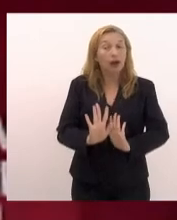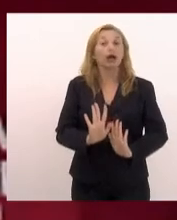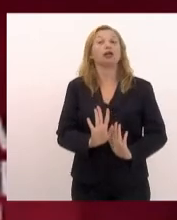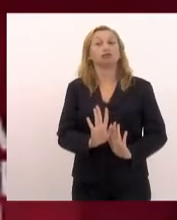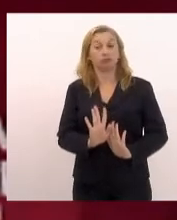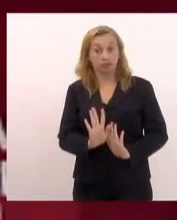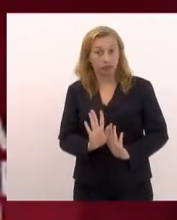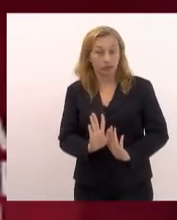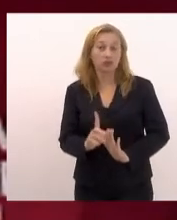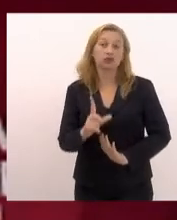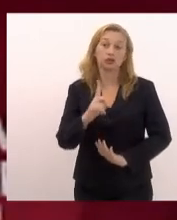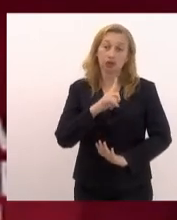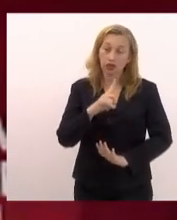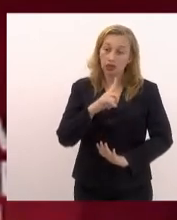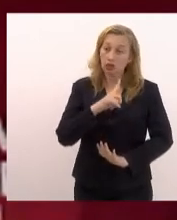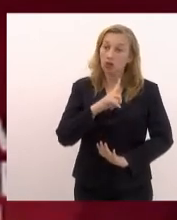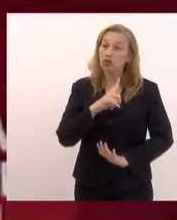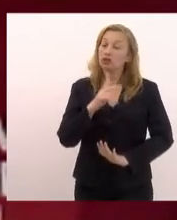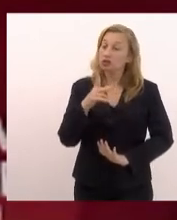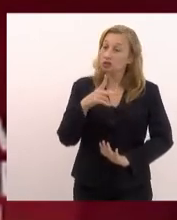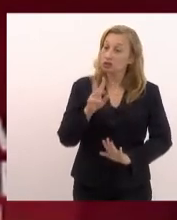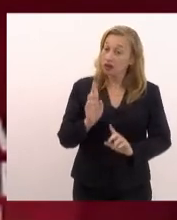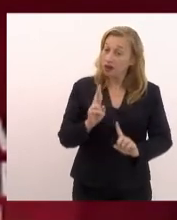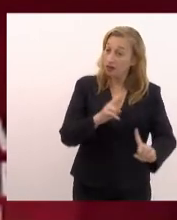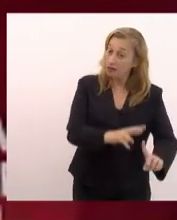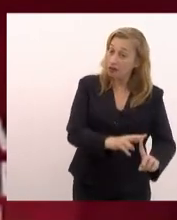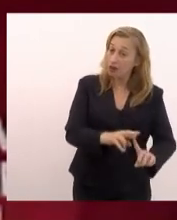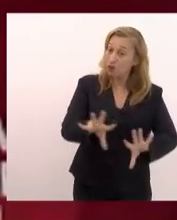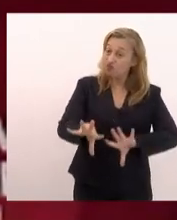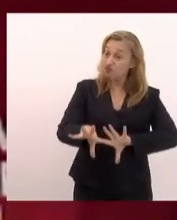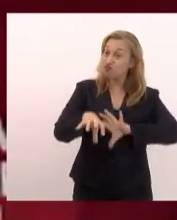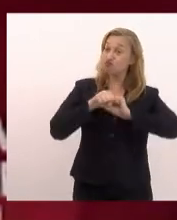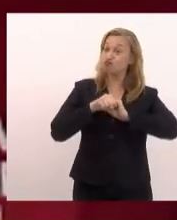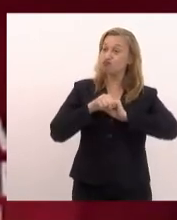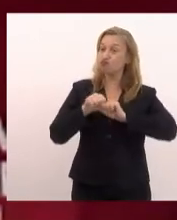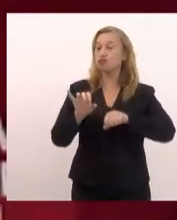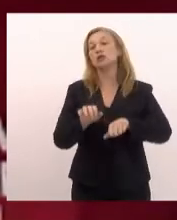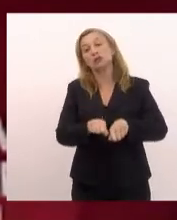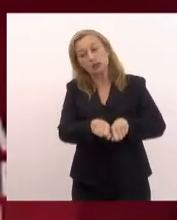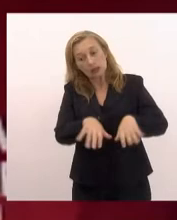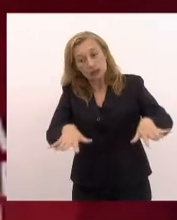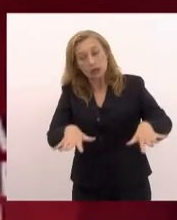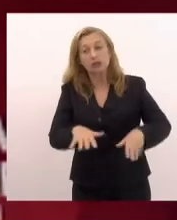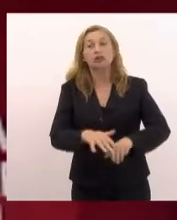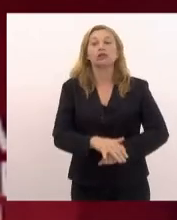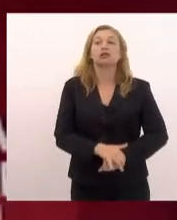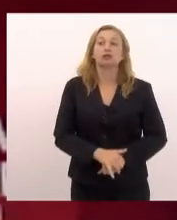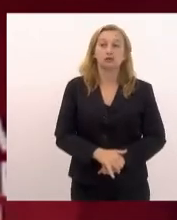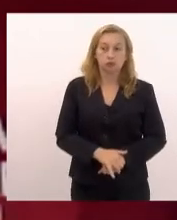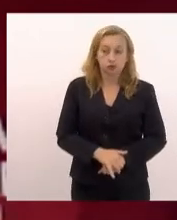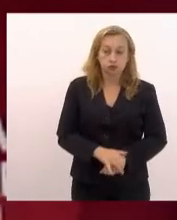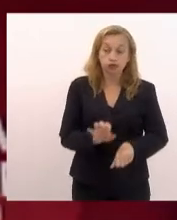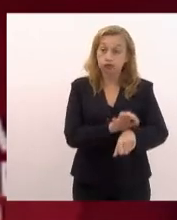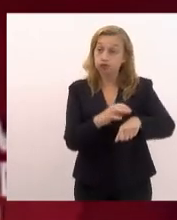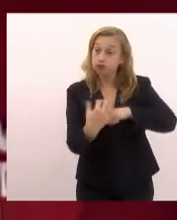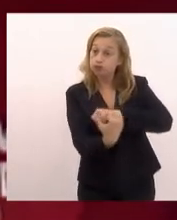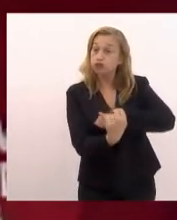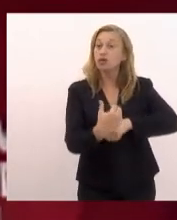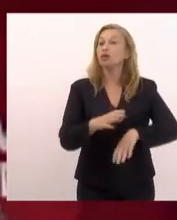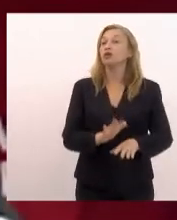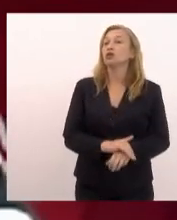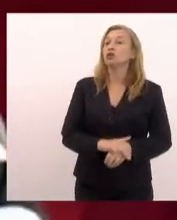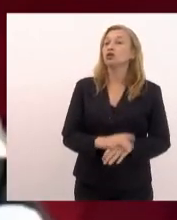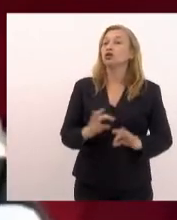cuidados no que se refere à contaminação da pandemia do COVID, do coronavírus, sobretudo